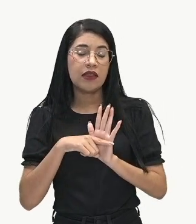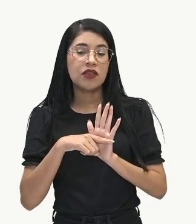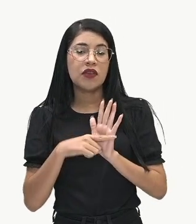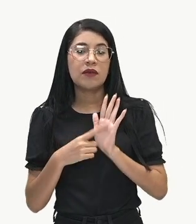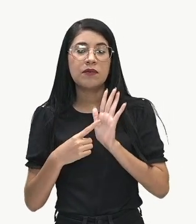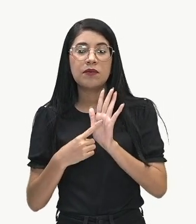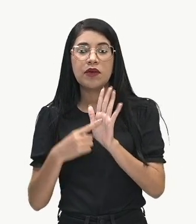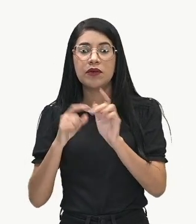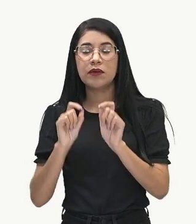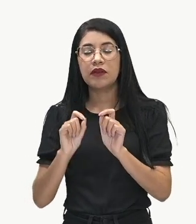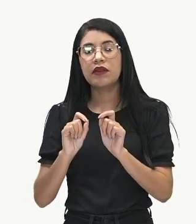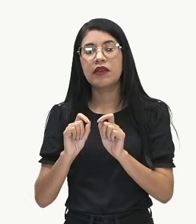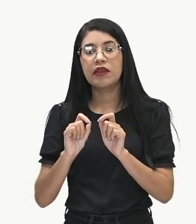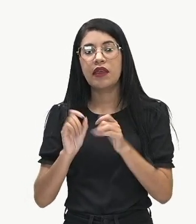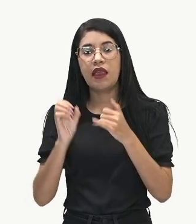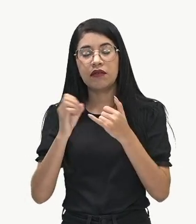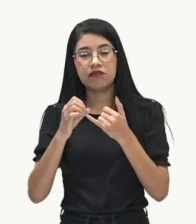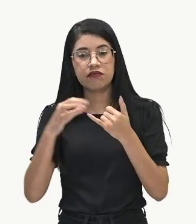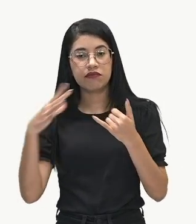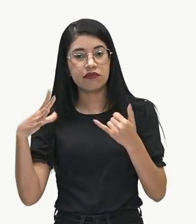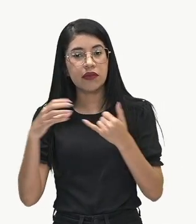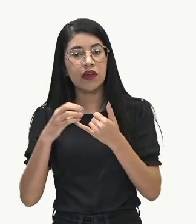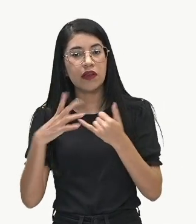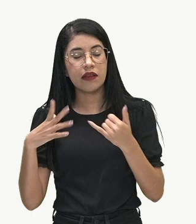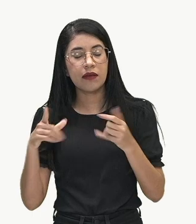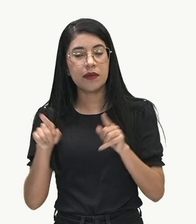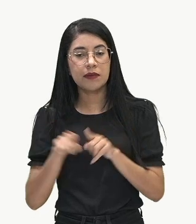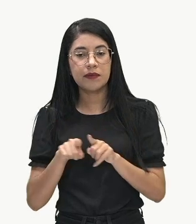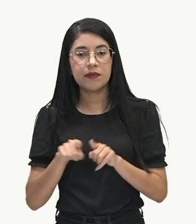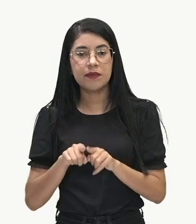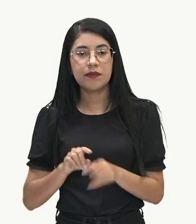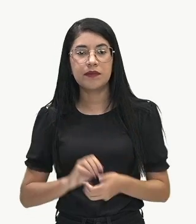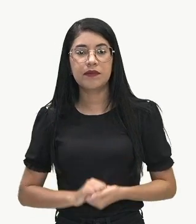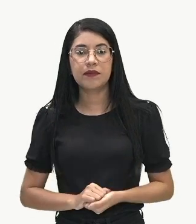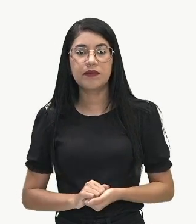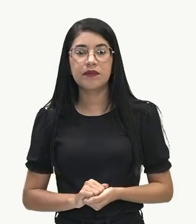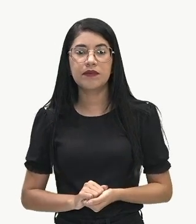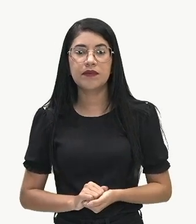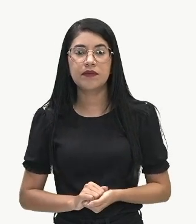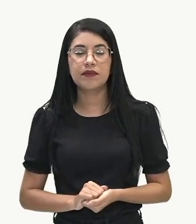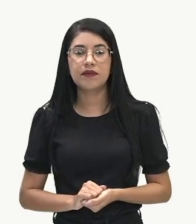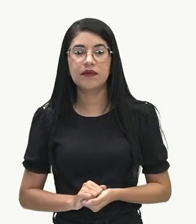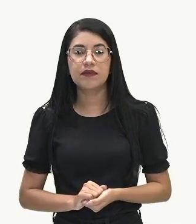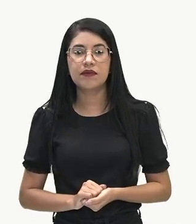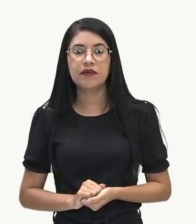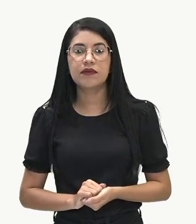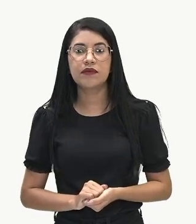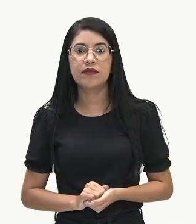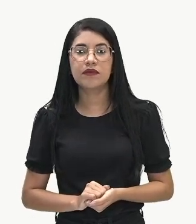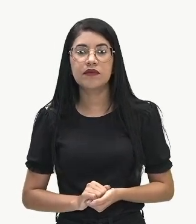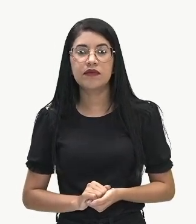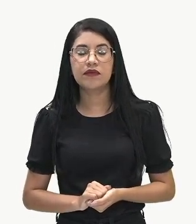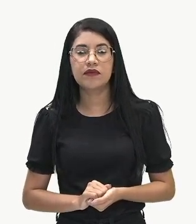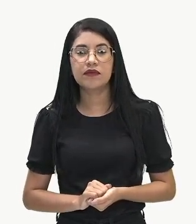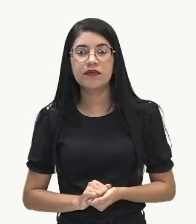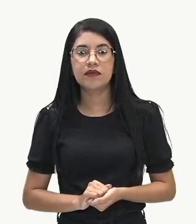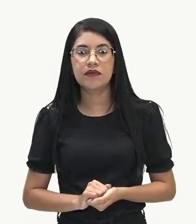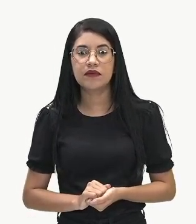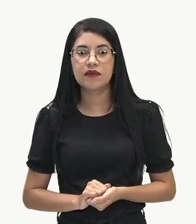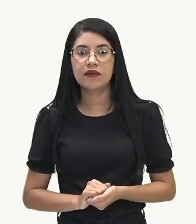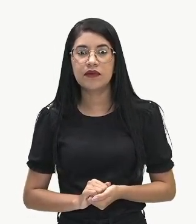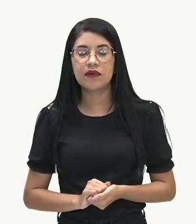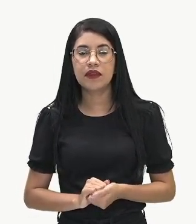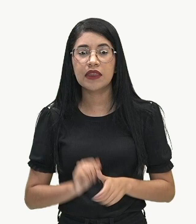que essa reação é exotérmica. Ok, show. Aqui